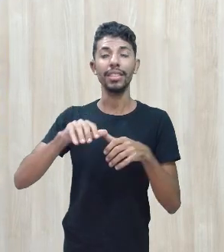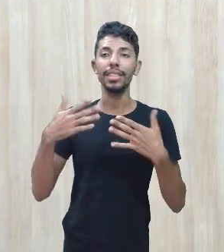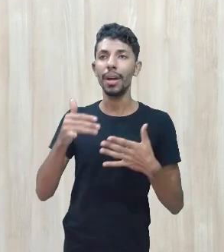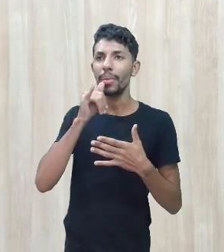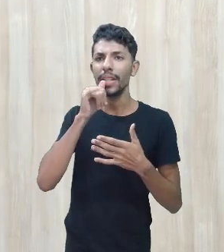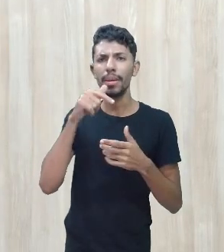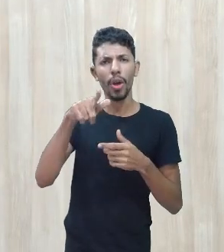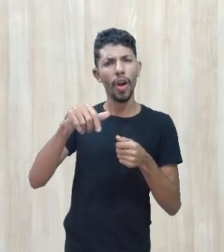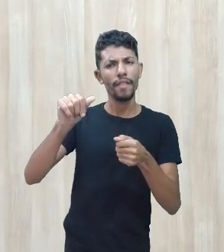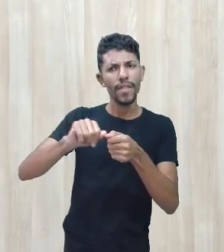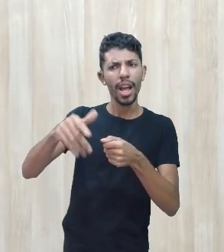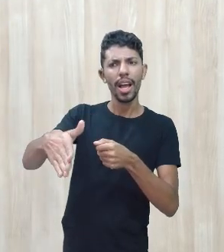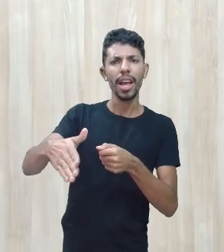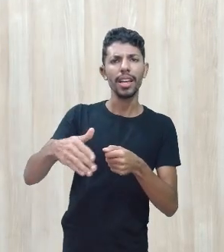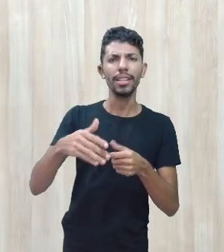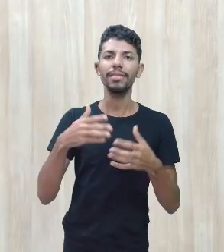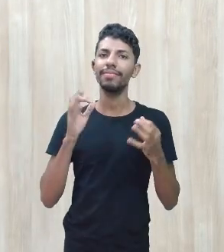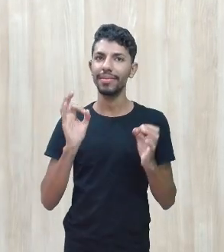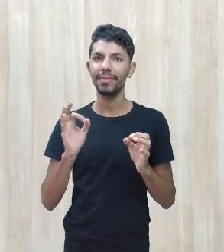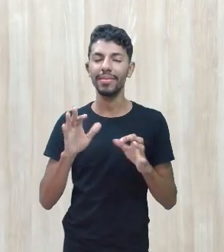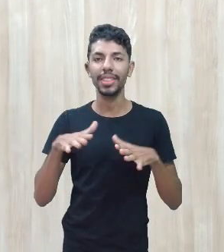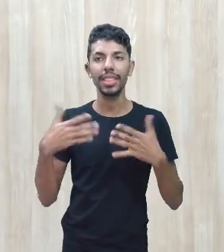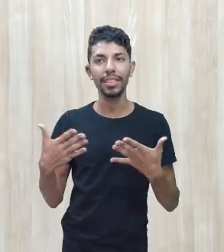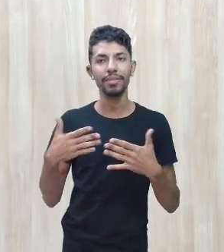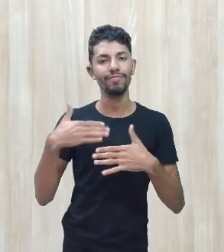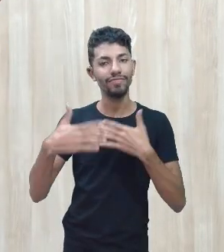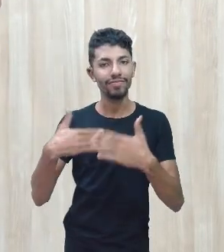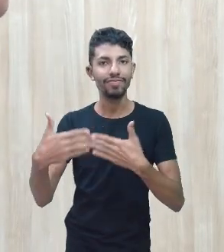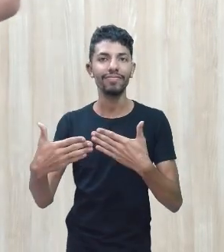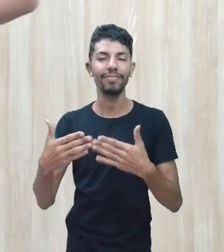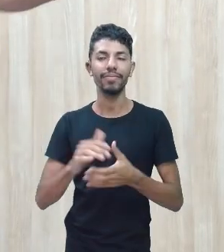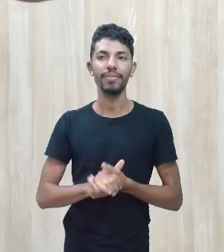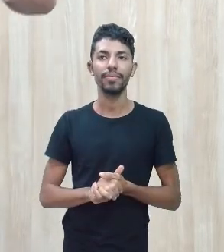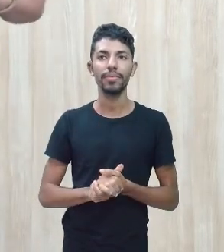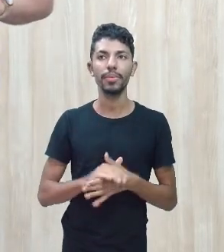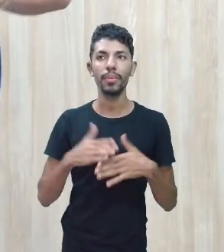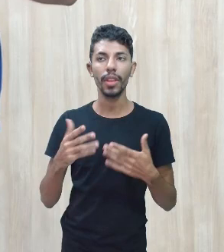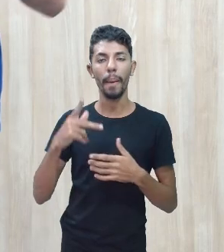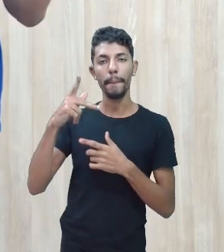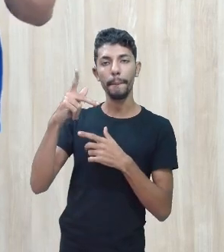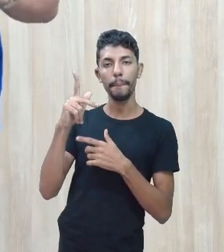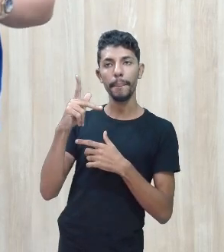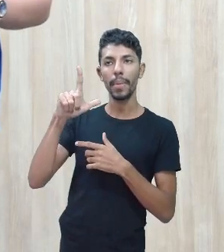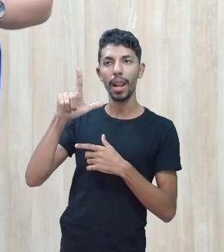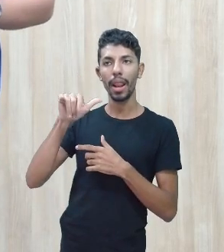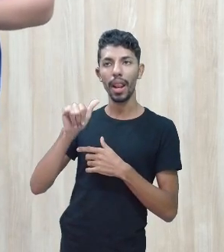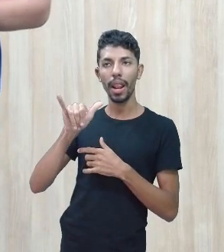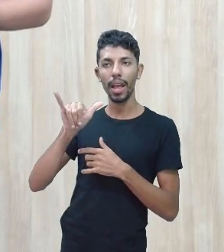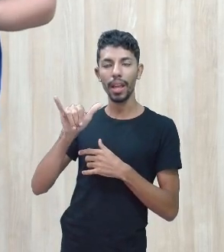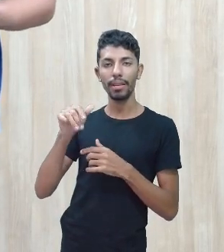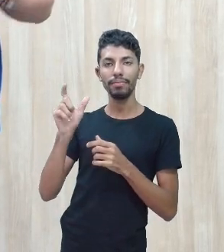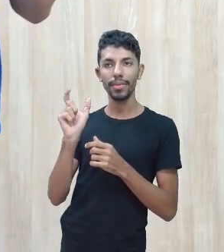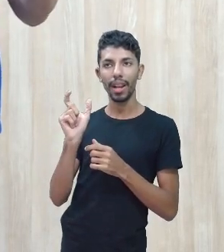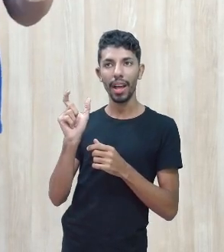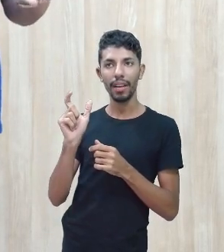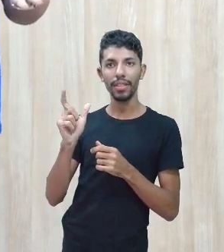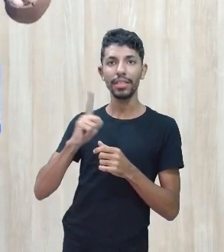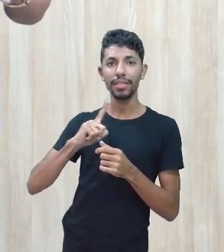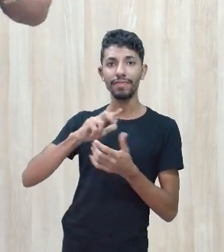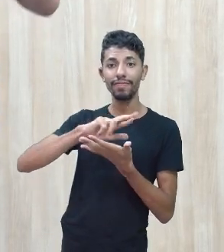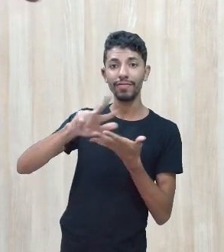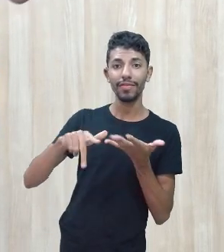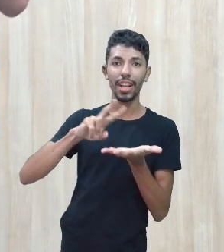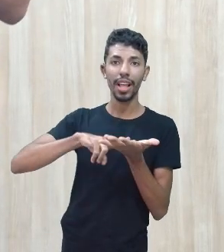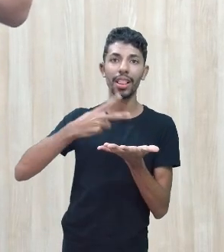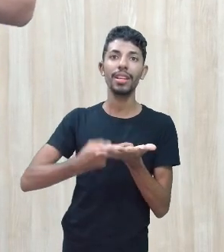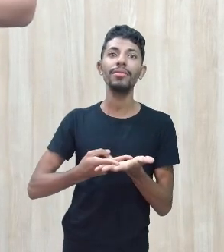né? Bota um negócio para moer. E é assim que a gente vai. Então, play tem essas traduções que não apenas brincar. E